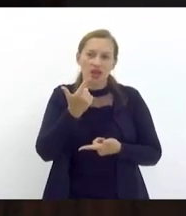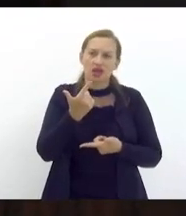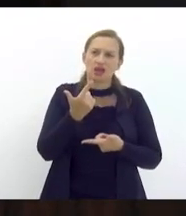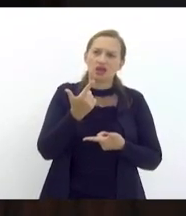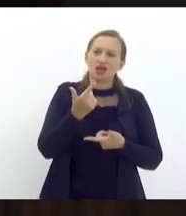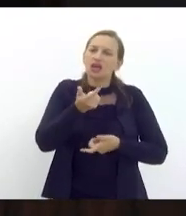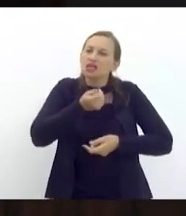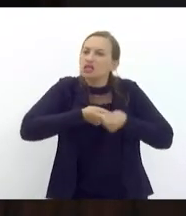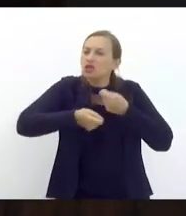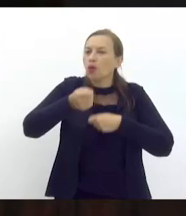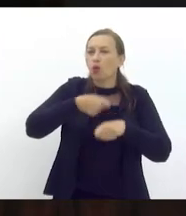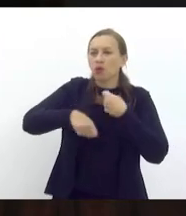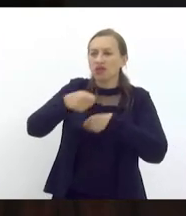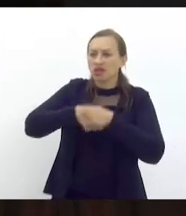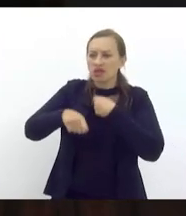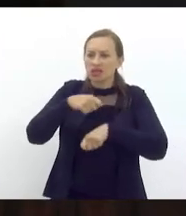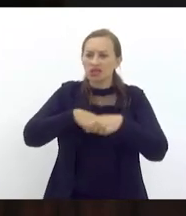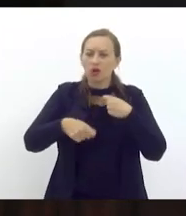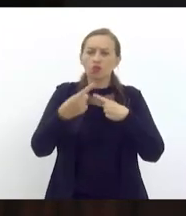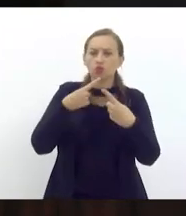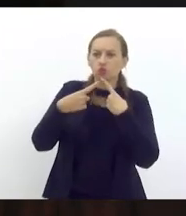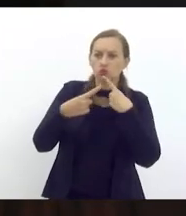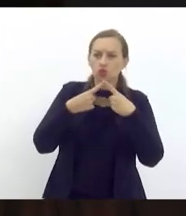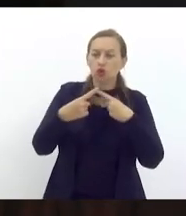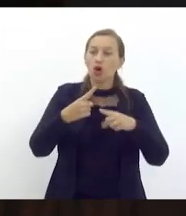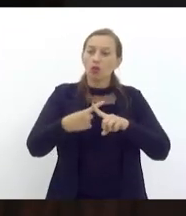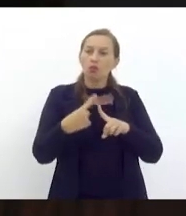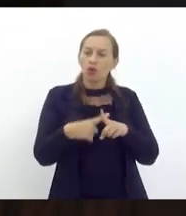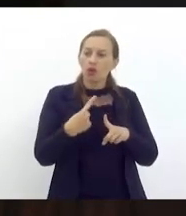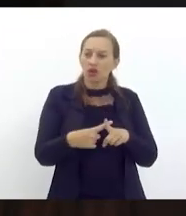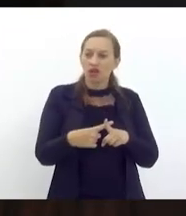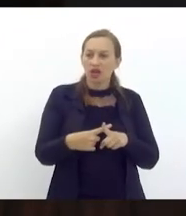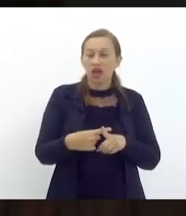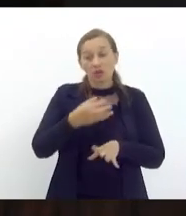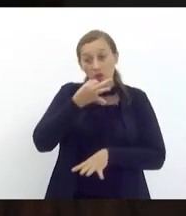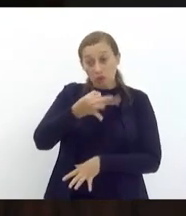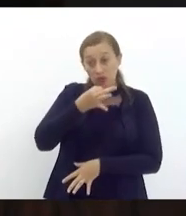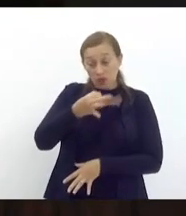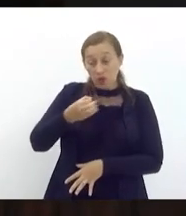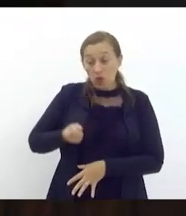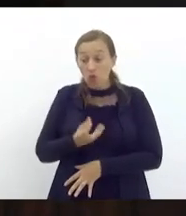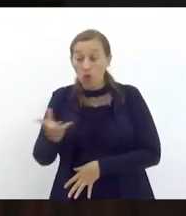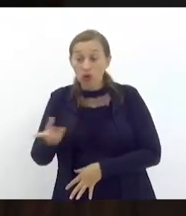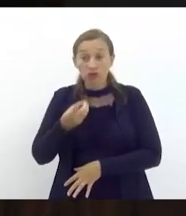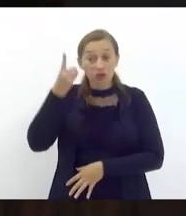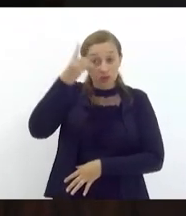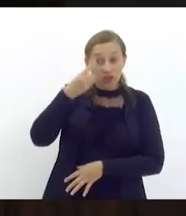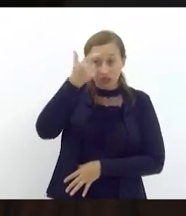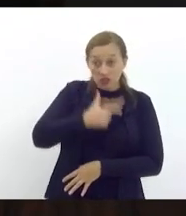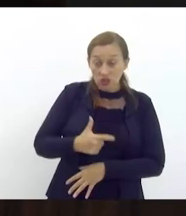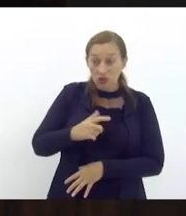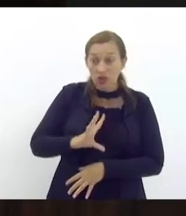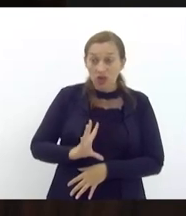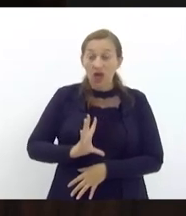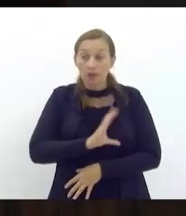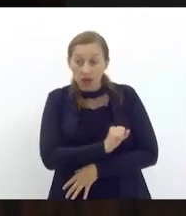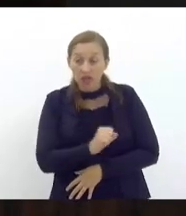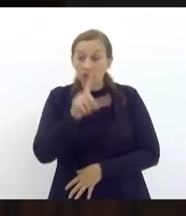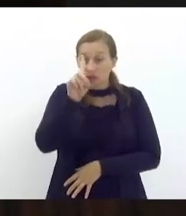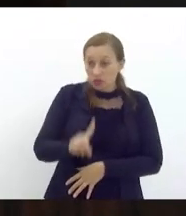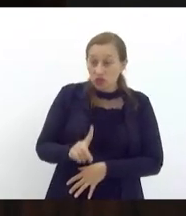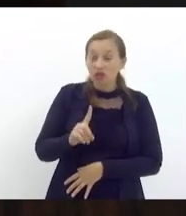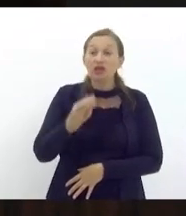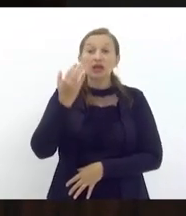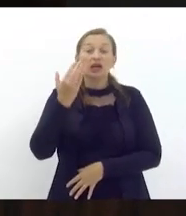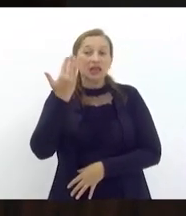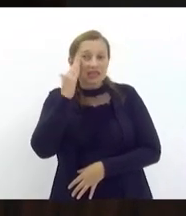de negociação porque a despeito da minha posição enquanto parlamentar enquanto um Apaixonado pelo direito eu entendo que a